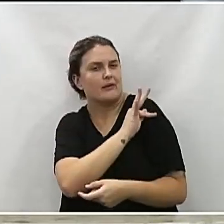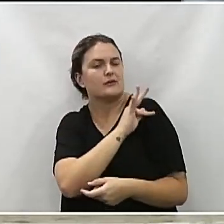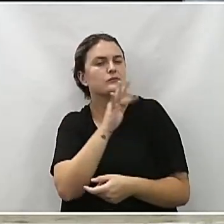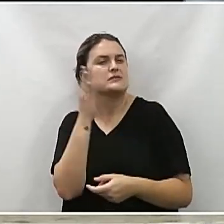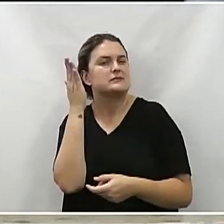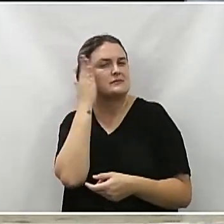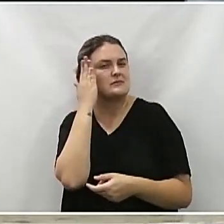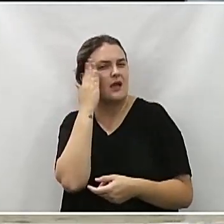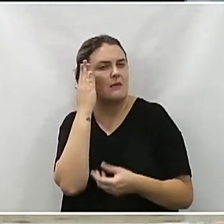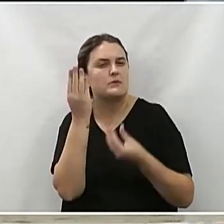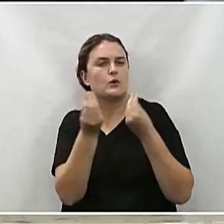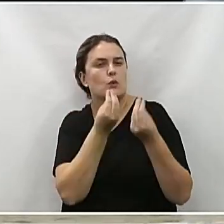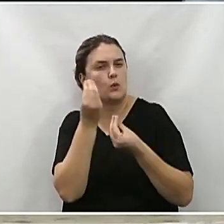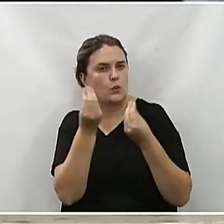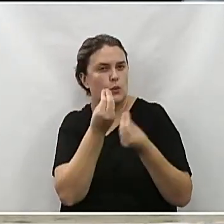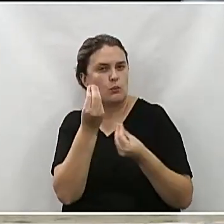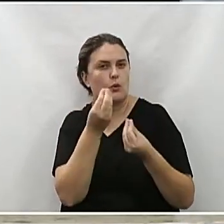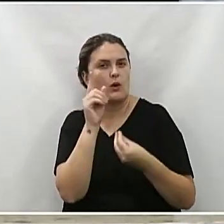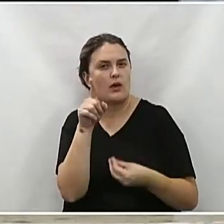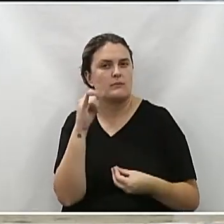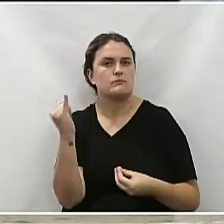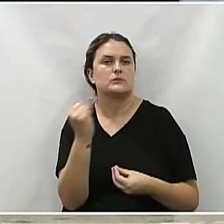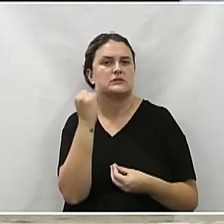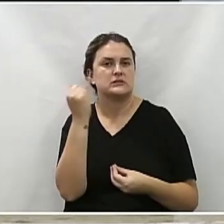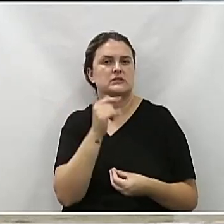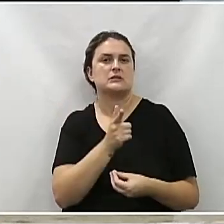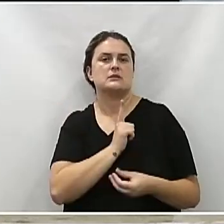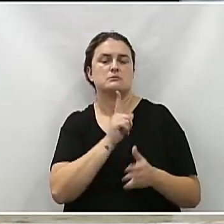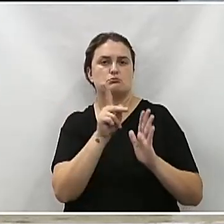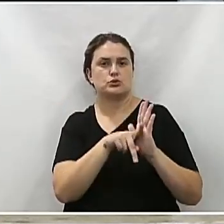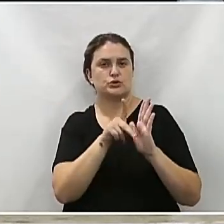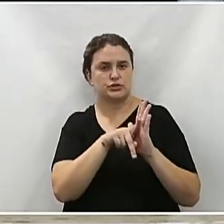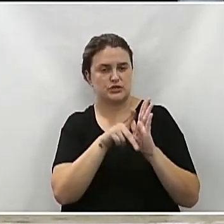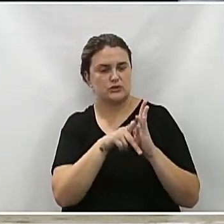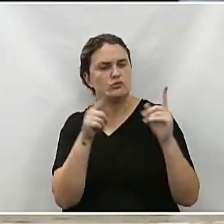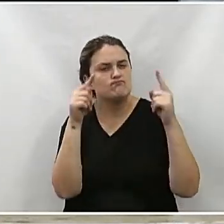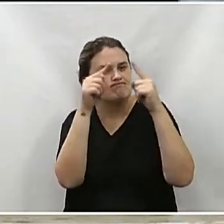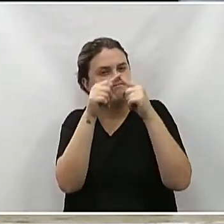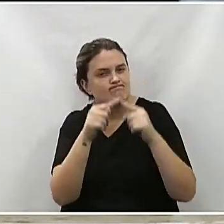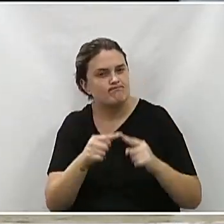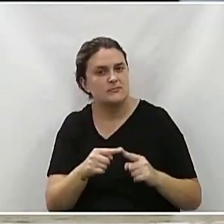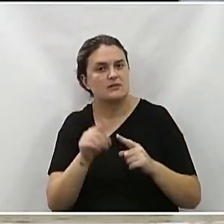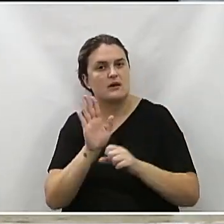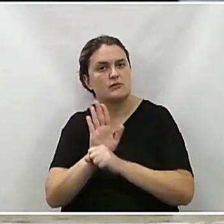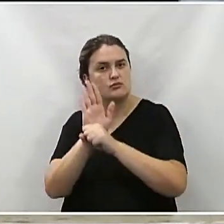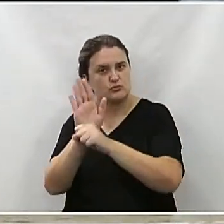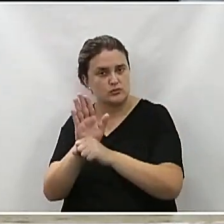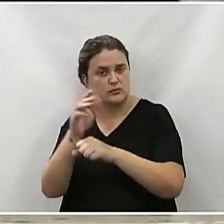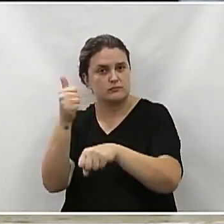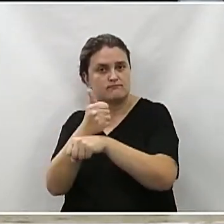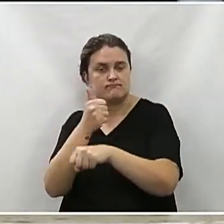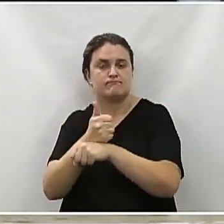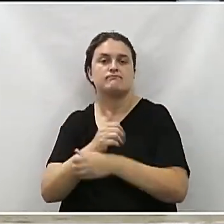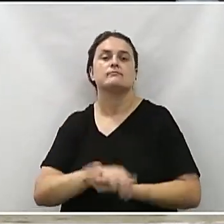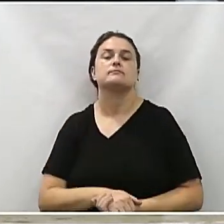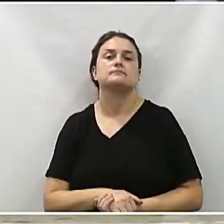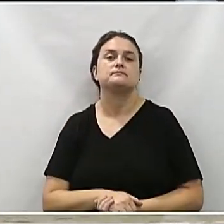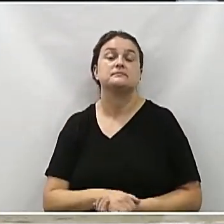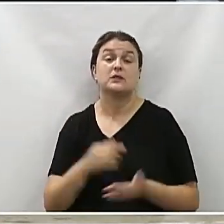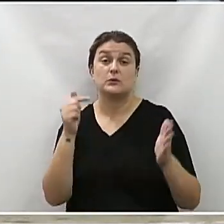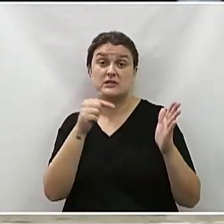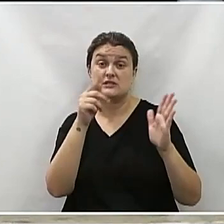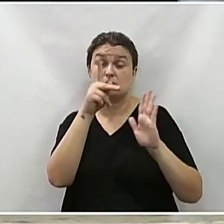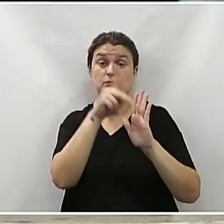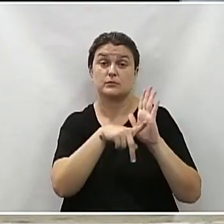dificuldade e sabem da importância de ter um projeto que vá de encontro a esses profissionais isso é mais importante ainda então